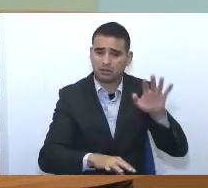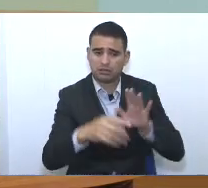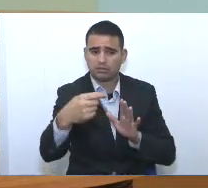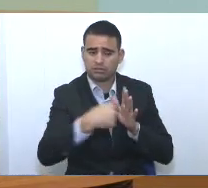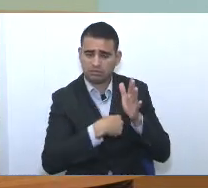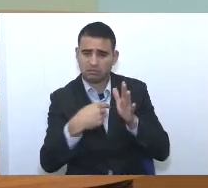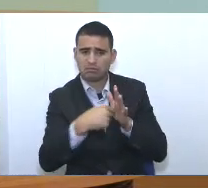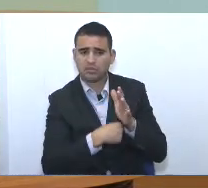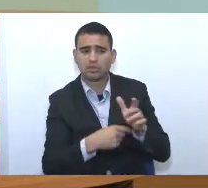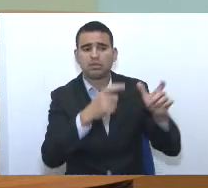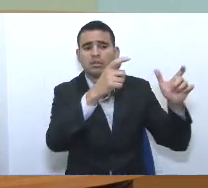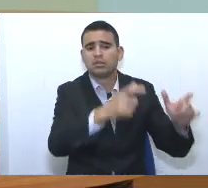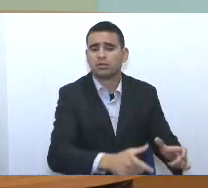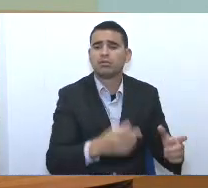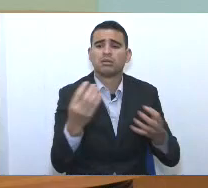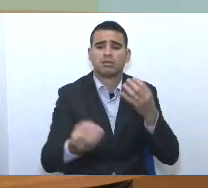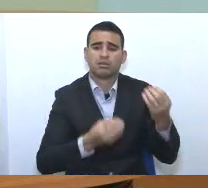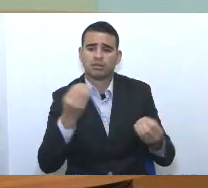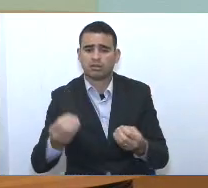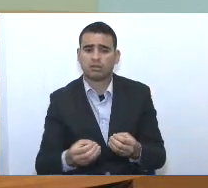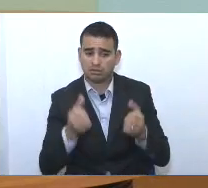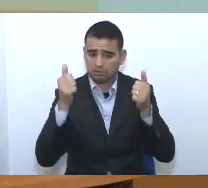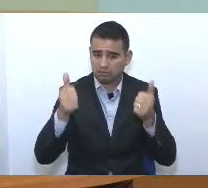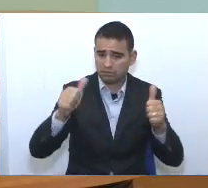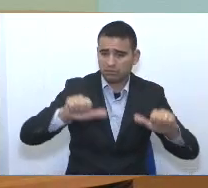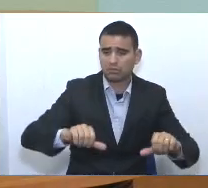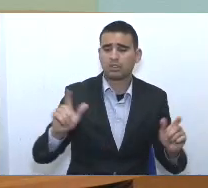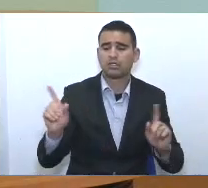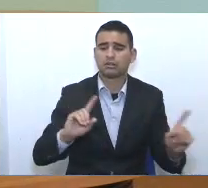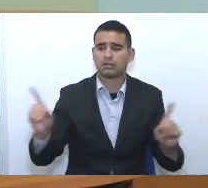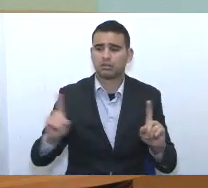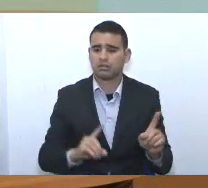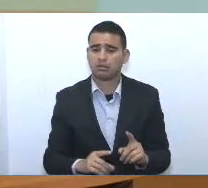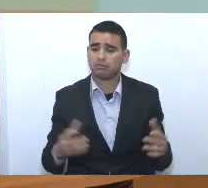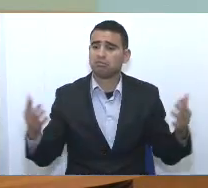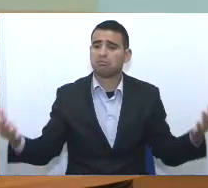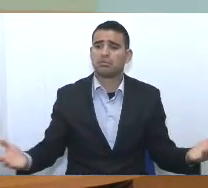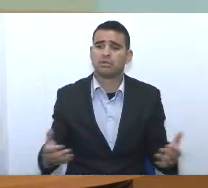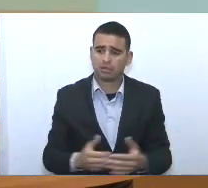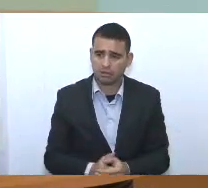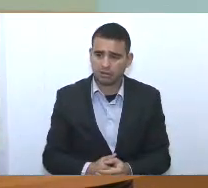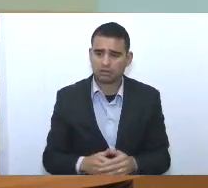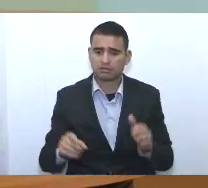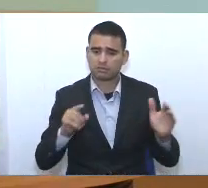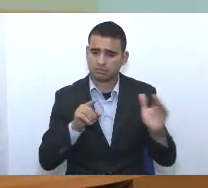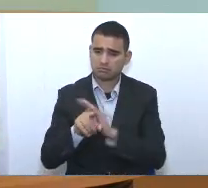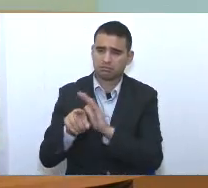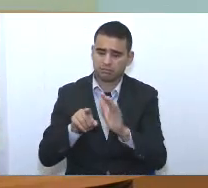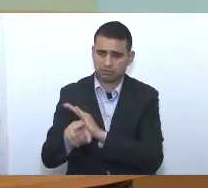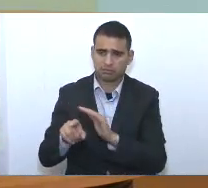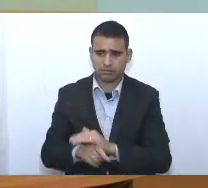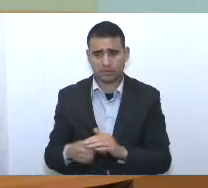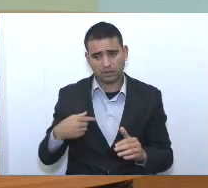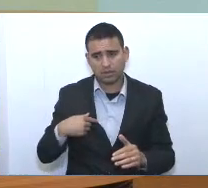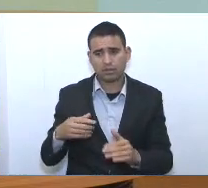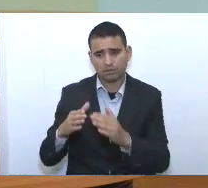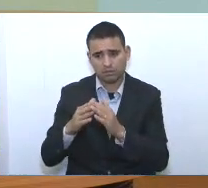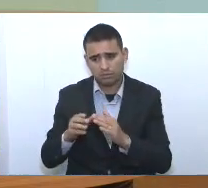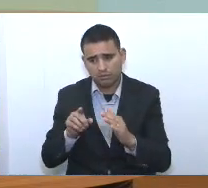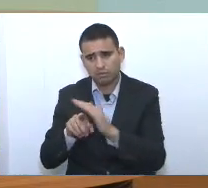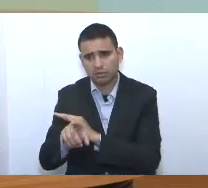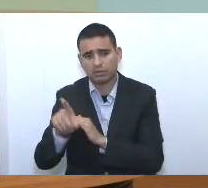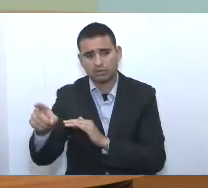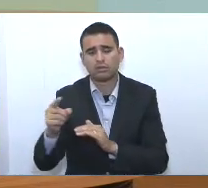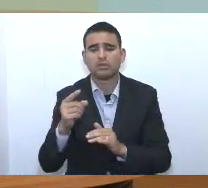essa situação, como é que vai ficar. Se os senhores puder, no final da reunião ou posteriormente, eu gostaria de uma posição